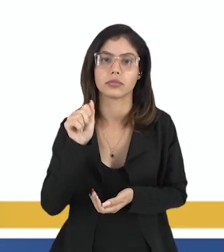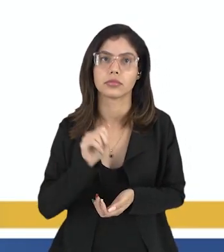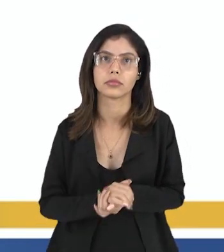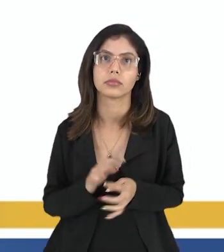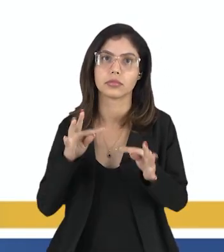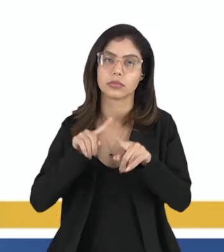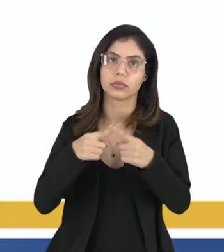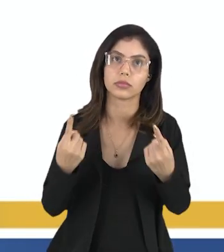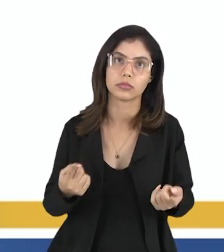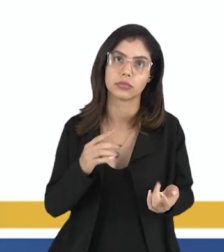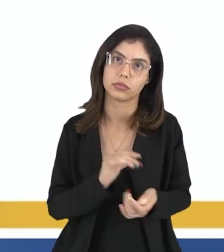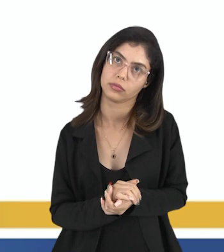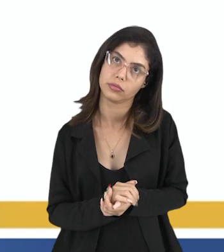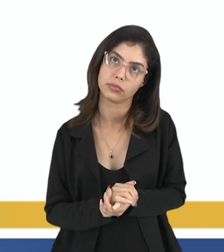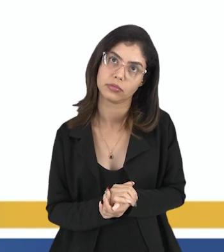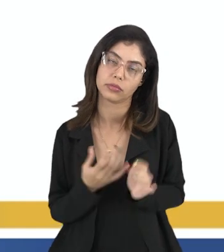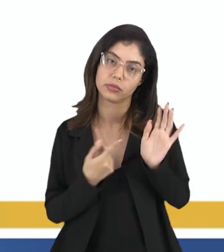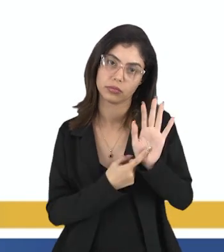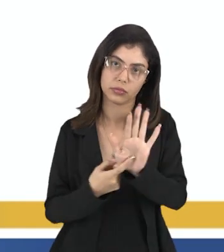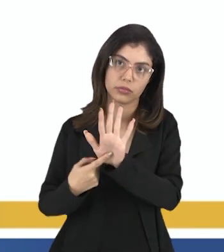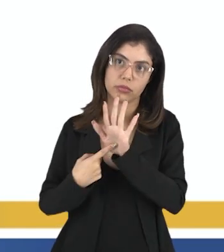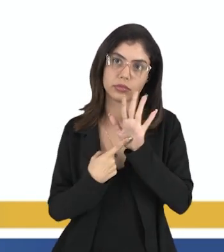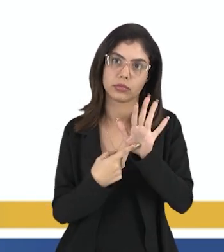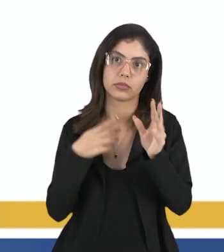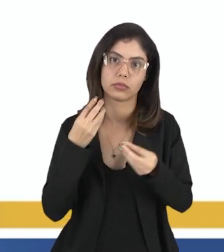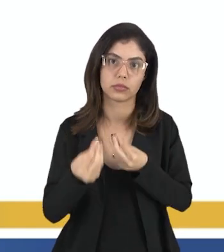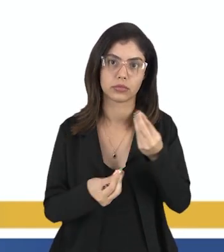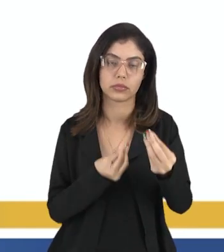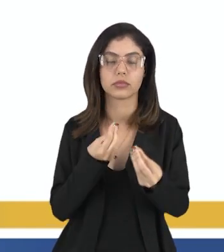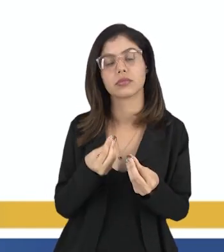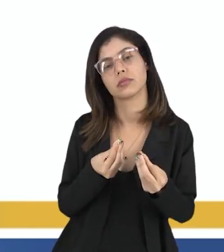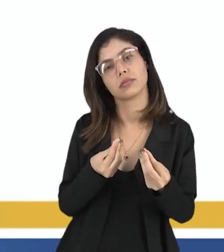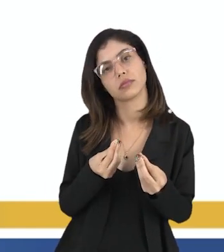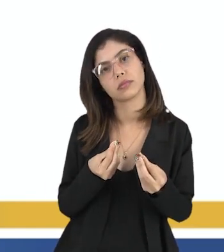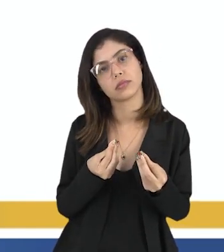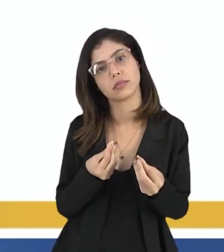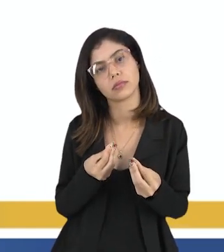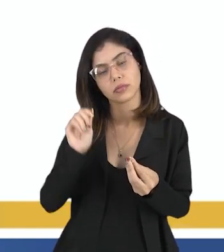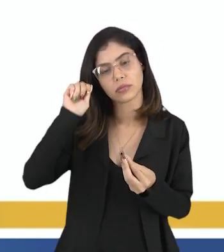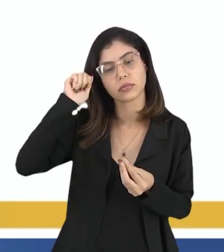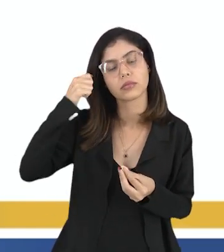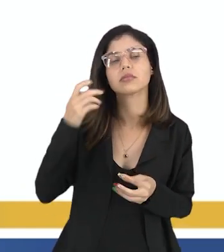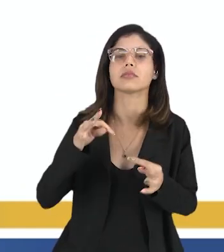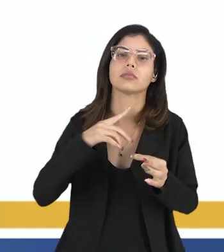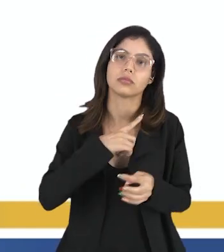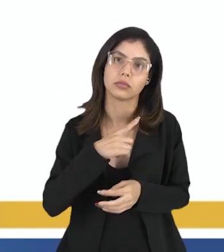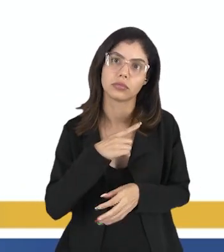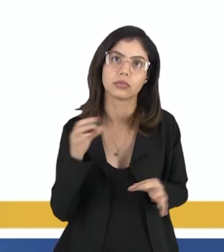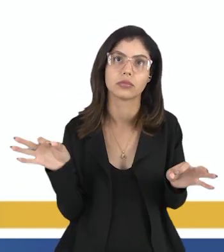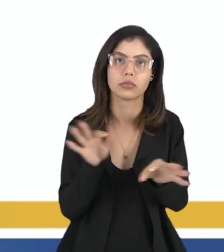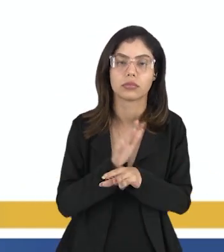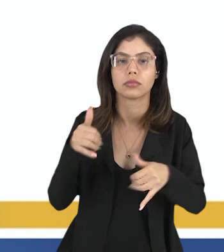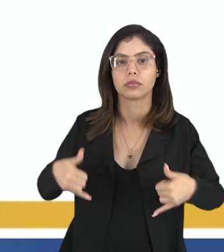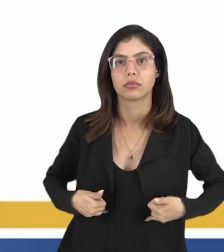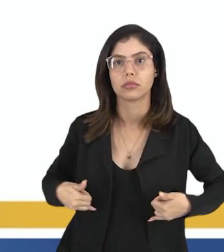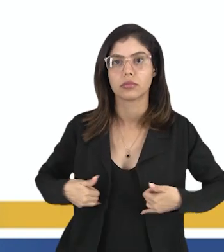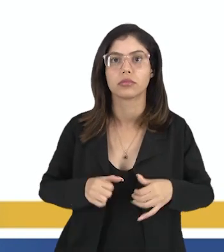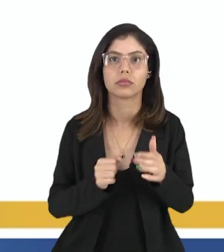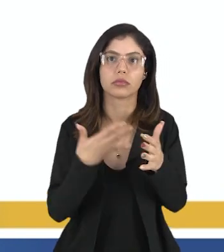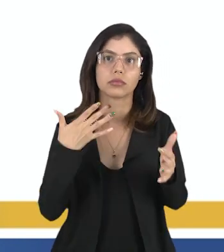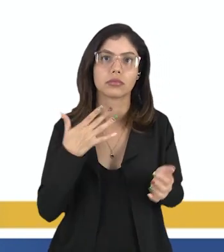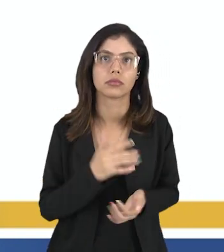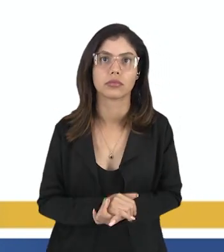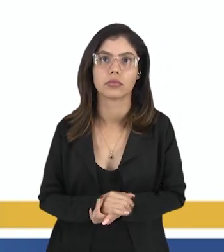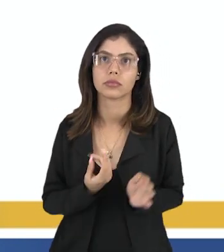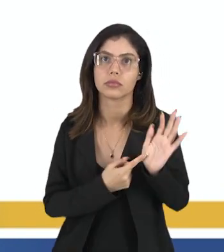mas infelizmente ele mostra como a população negra, em vários aspectos, ela ainda acaba sofrendo muito, né? E aí